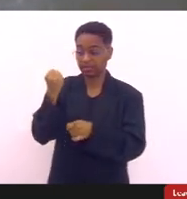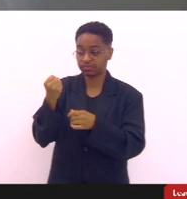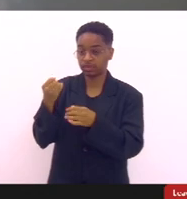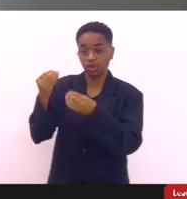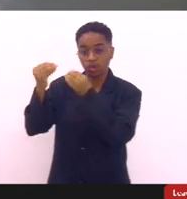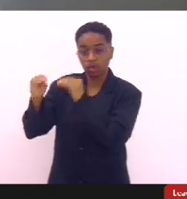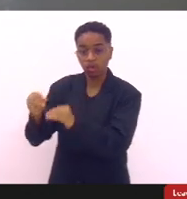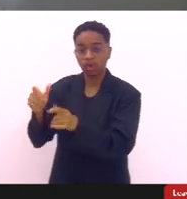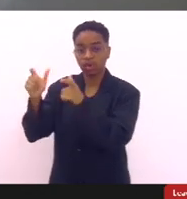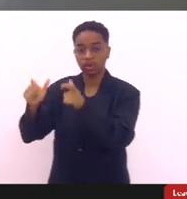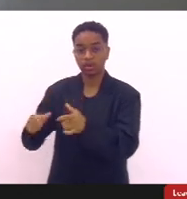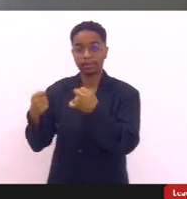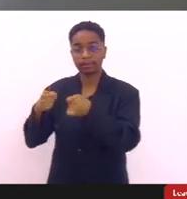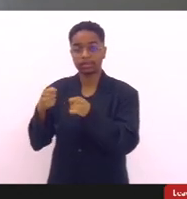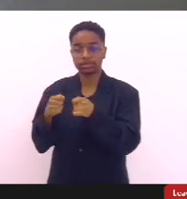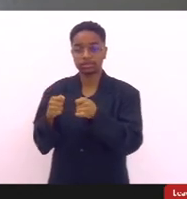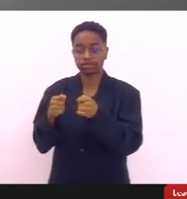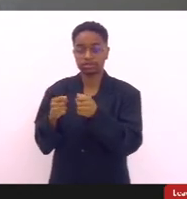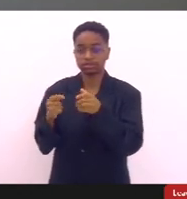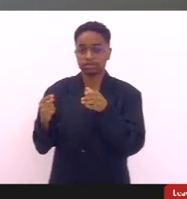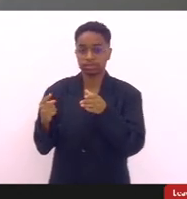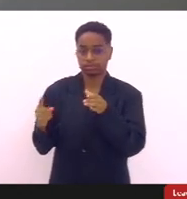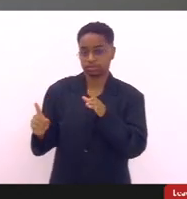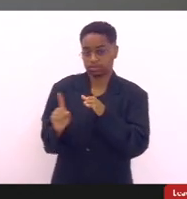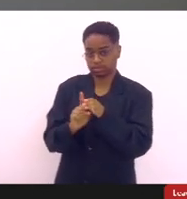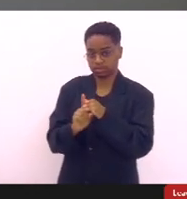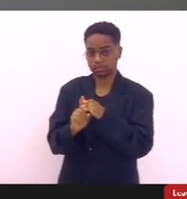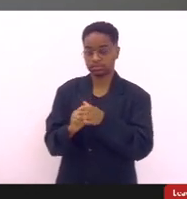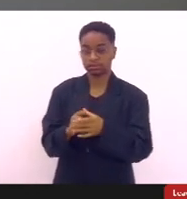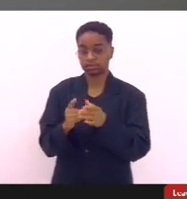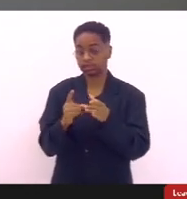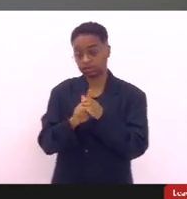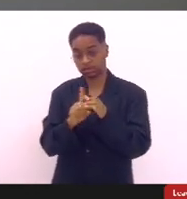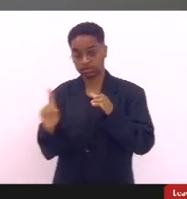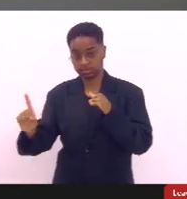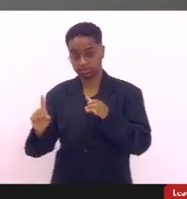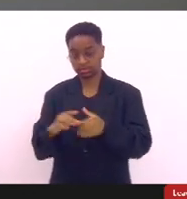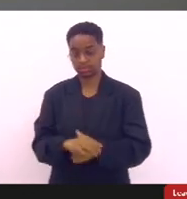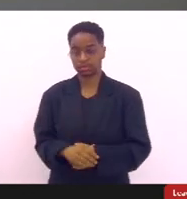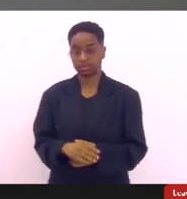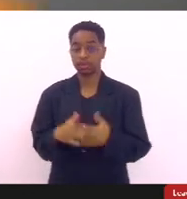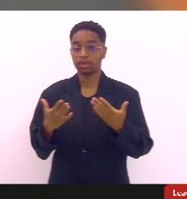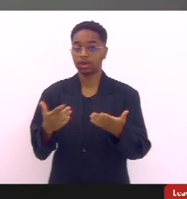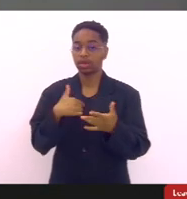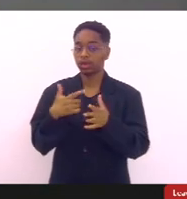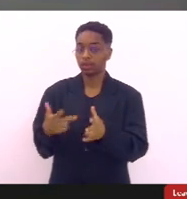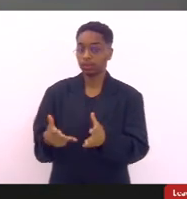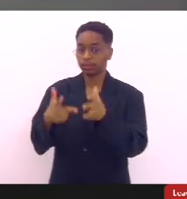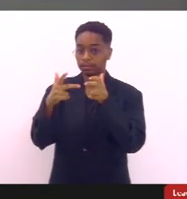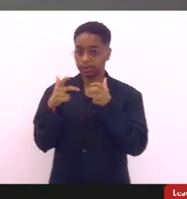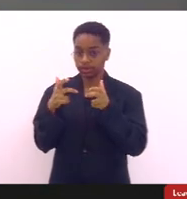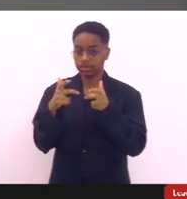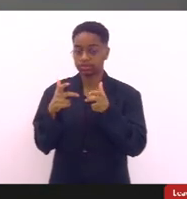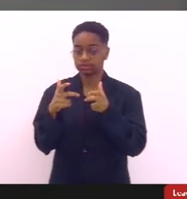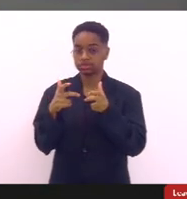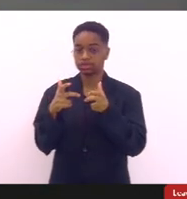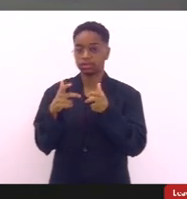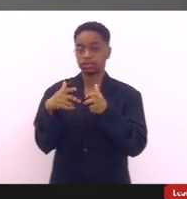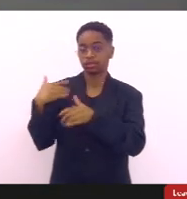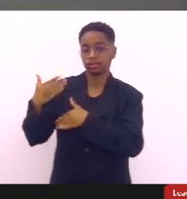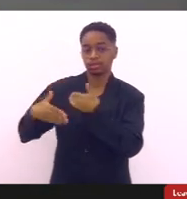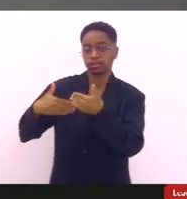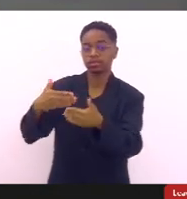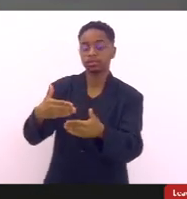resistentes que precisam de isolamento, né? Eu vejo que a condução desse processo